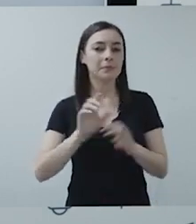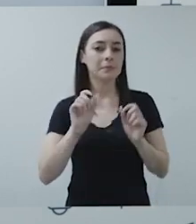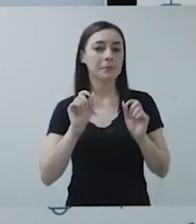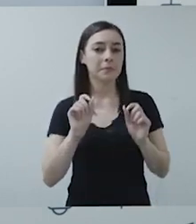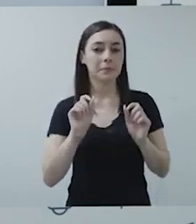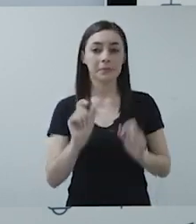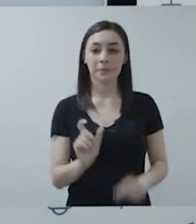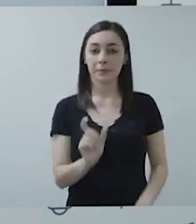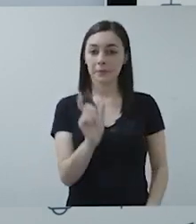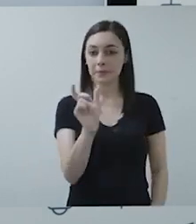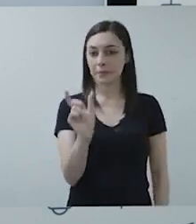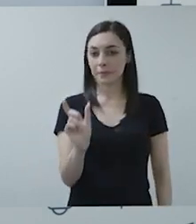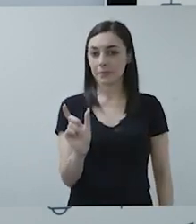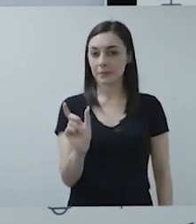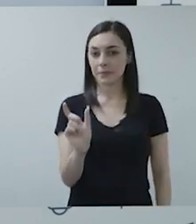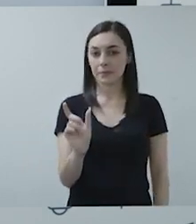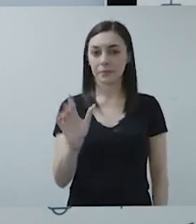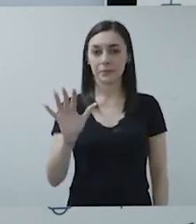a palavra